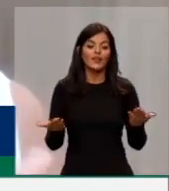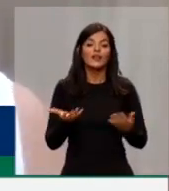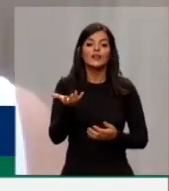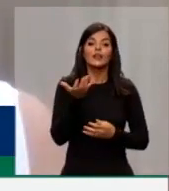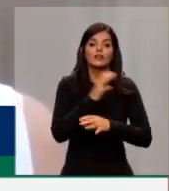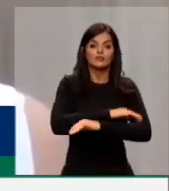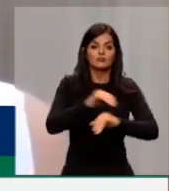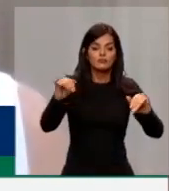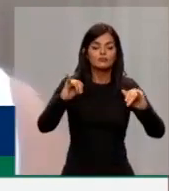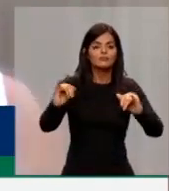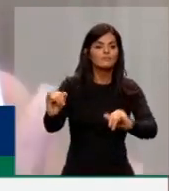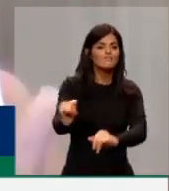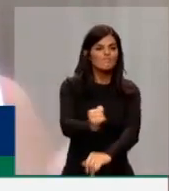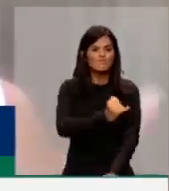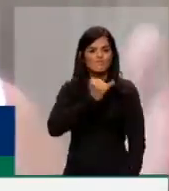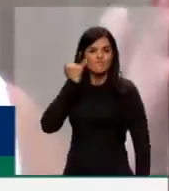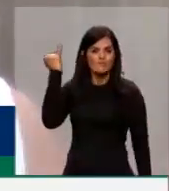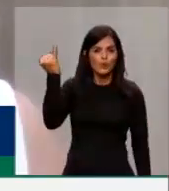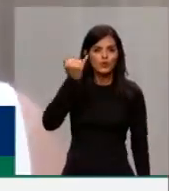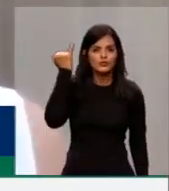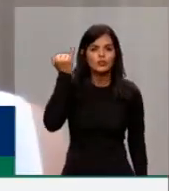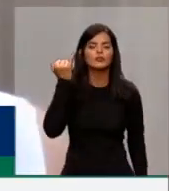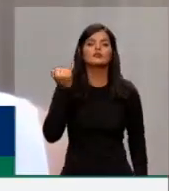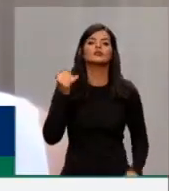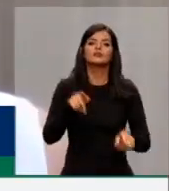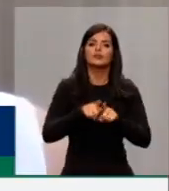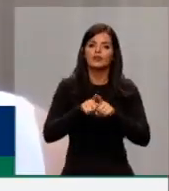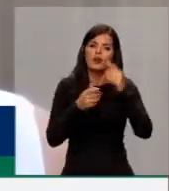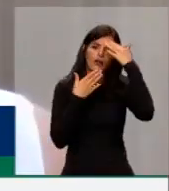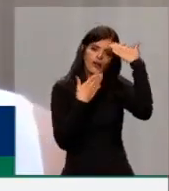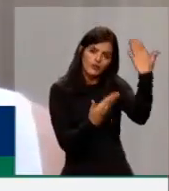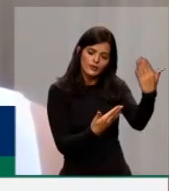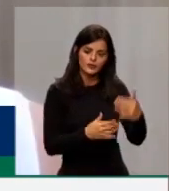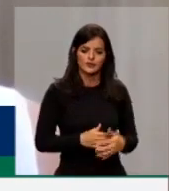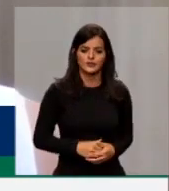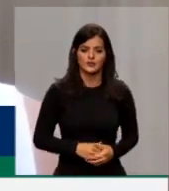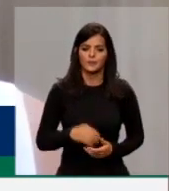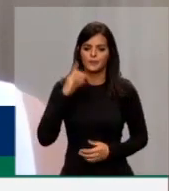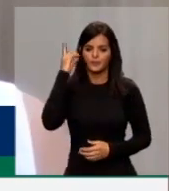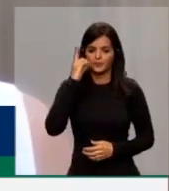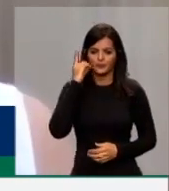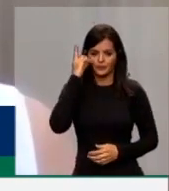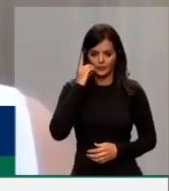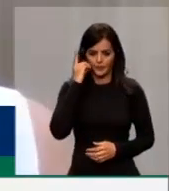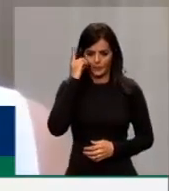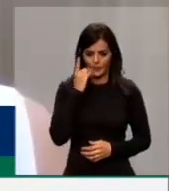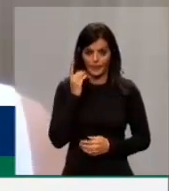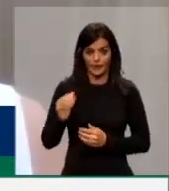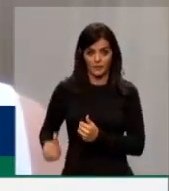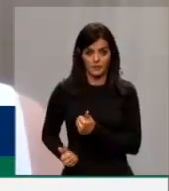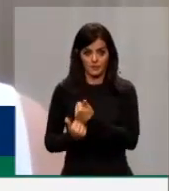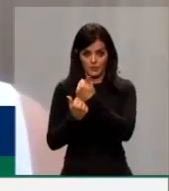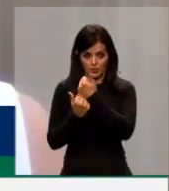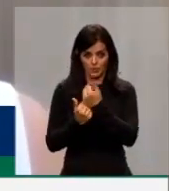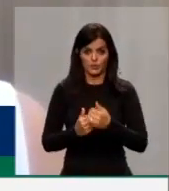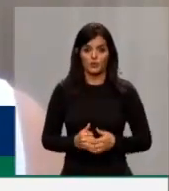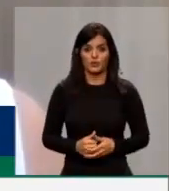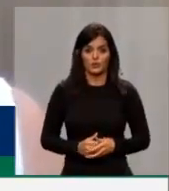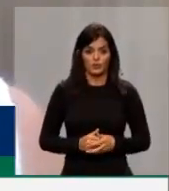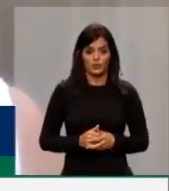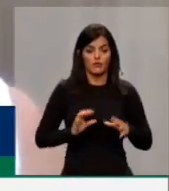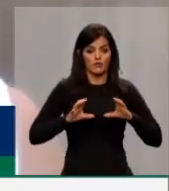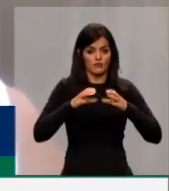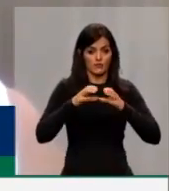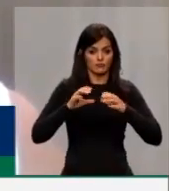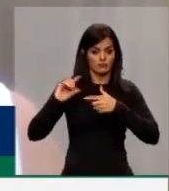dizer que é super importante. Quero agradecer a deputada pelo apoio à Frente Parlamentar em Defesa dos